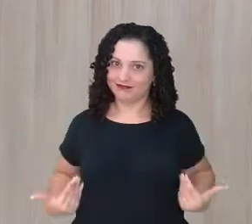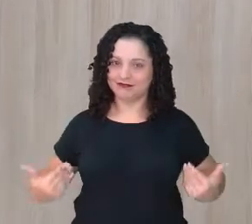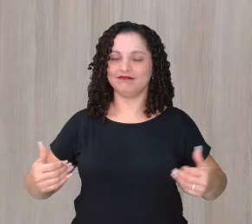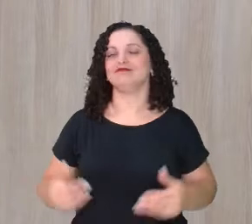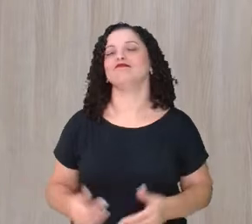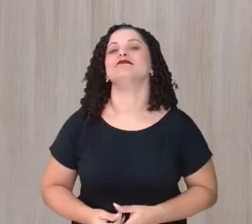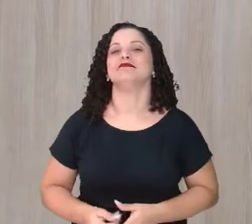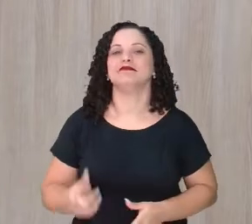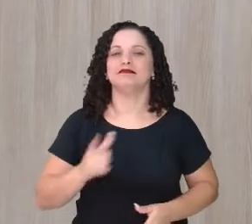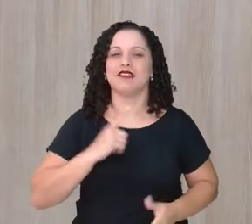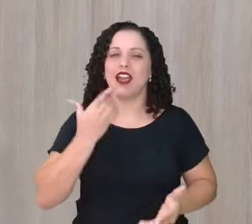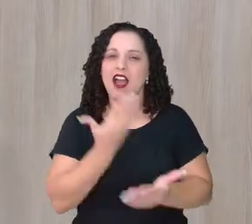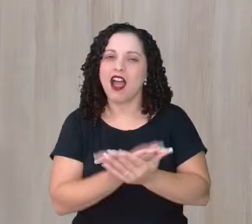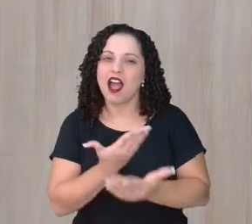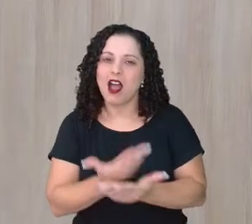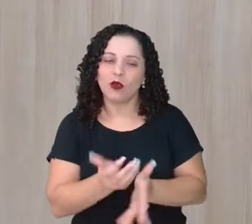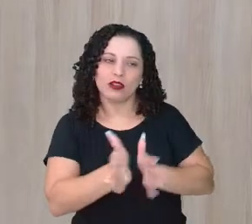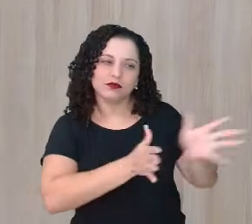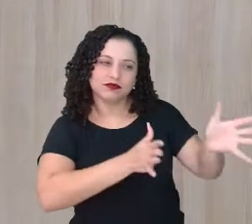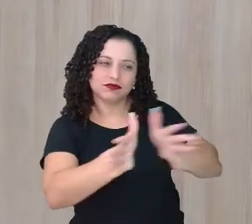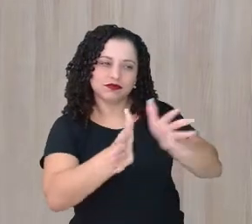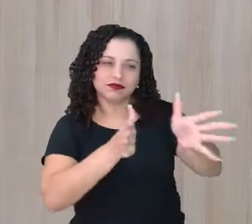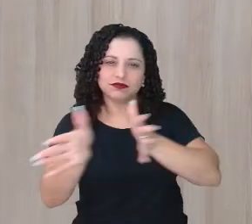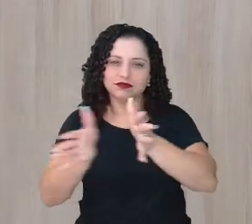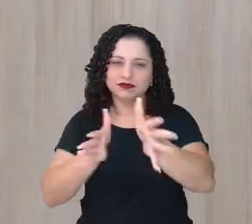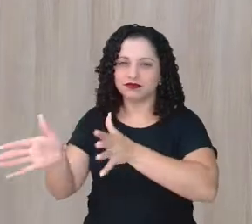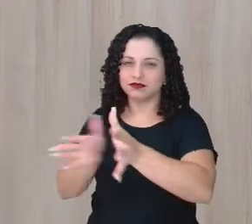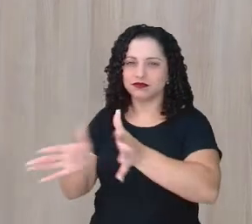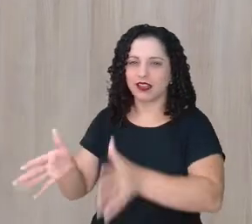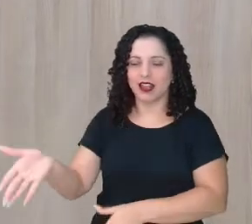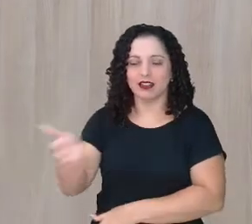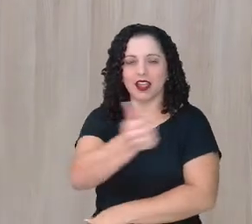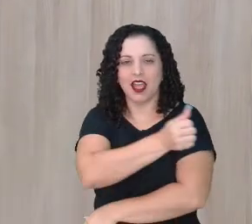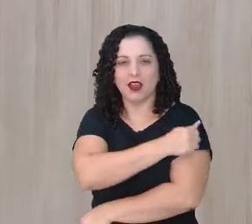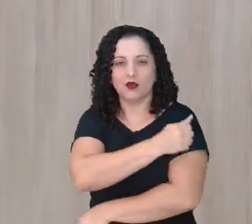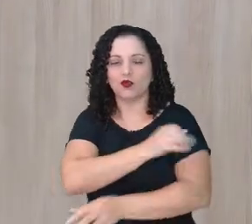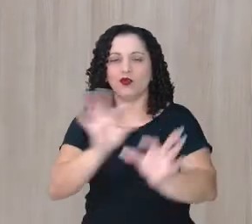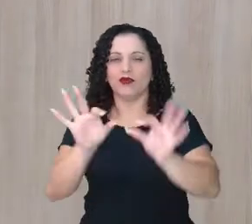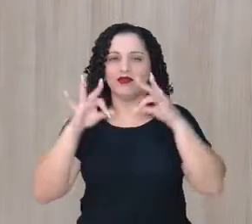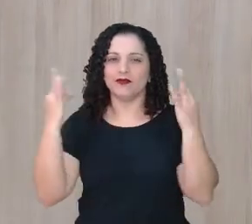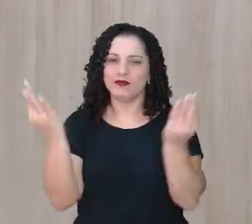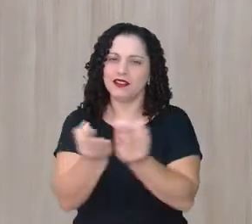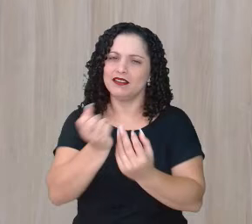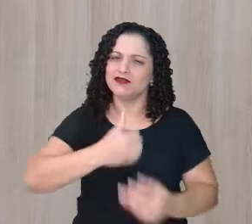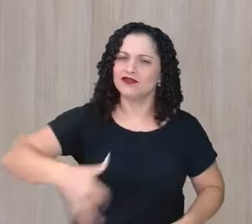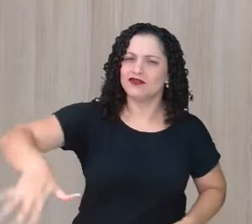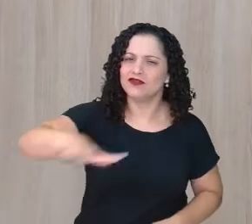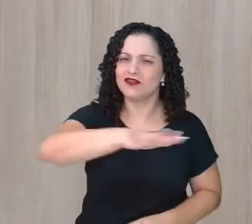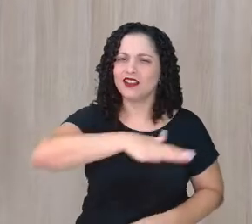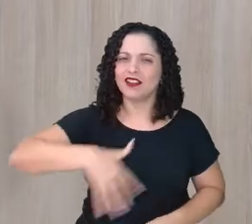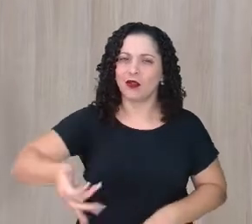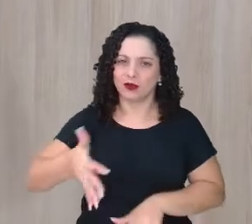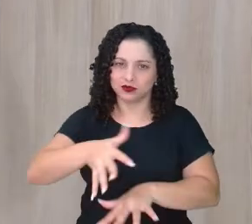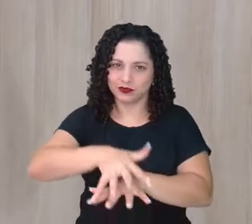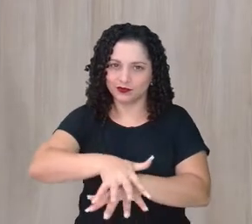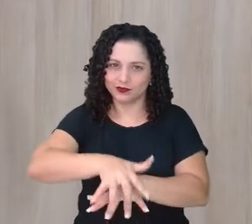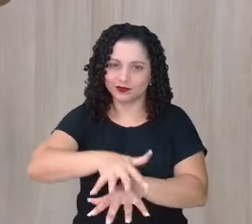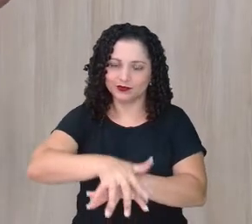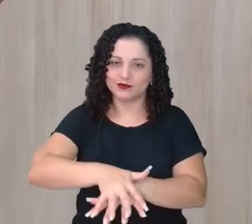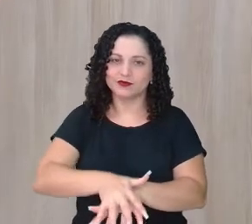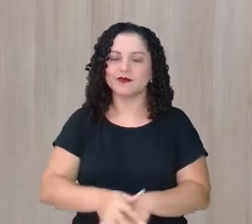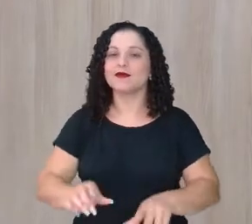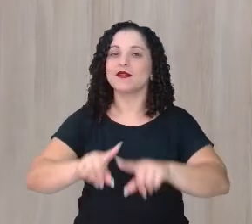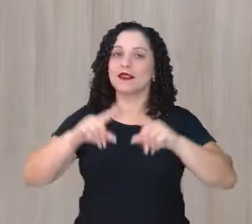Libras, trazendo essa aula para todos, para alunos, para a família que estão assistindo aí conosco. Mas ainda